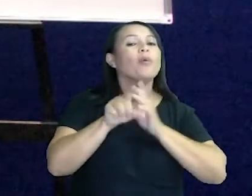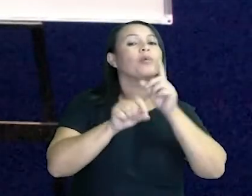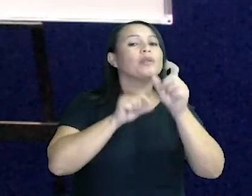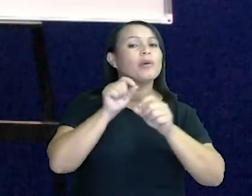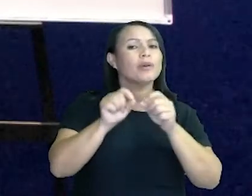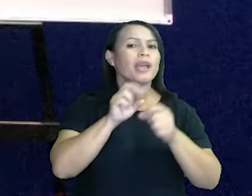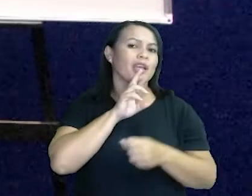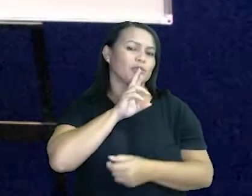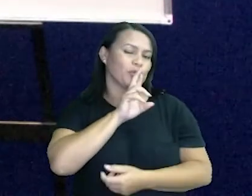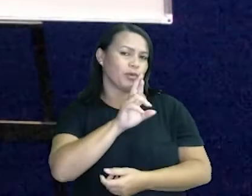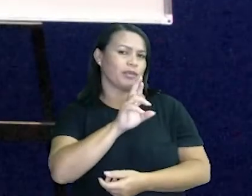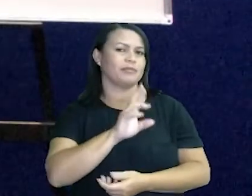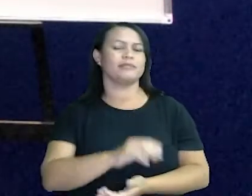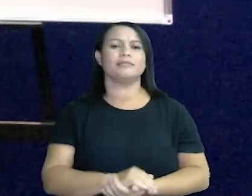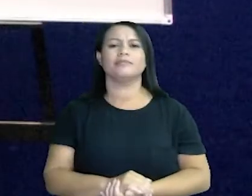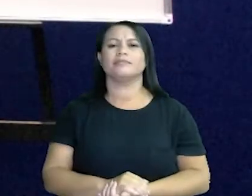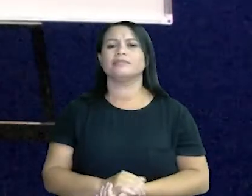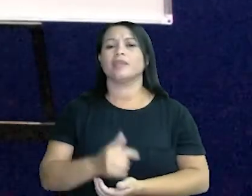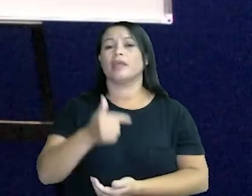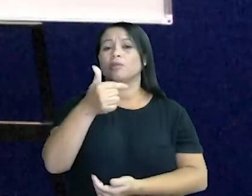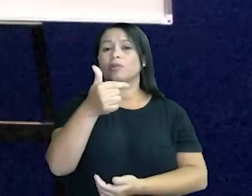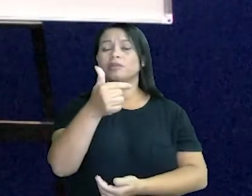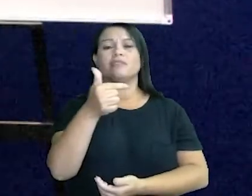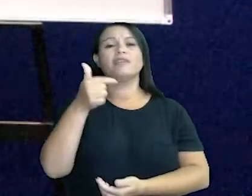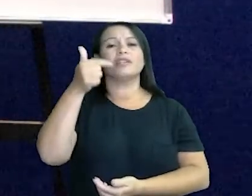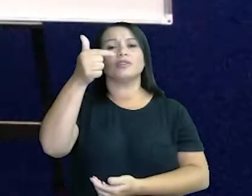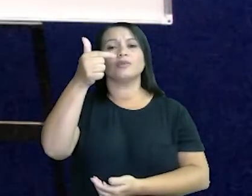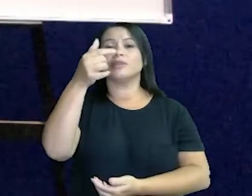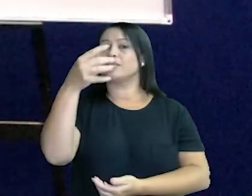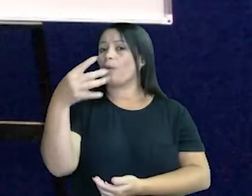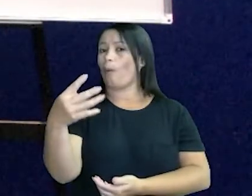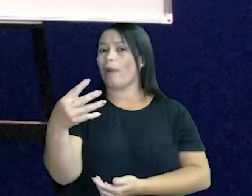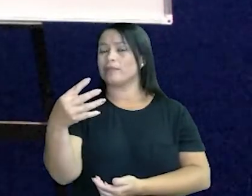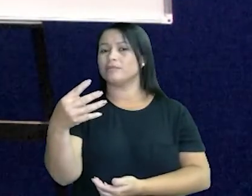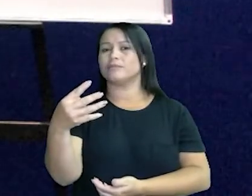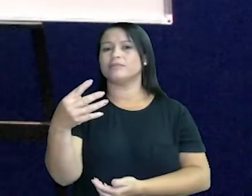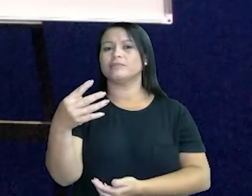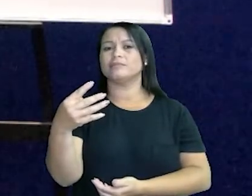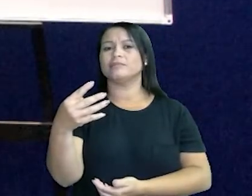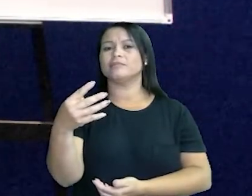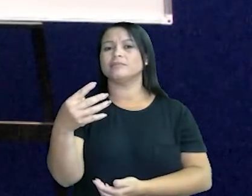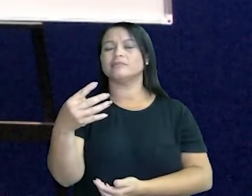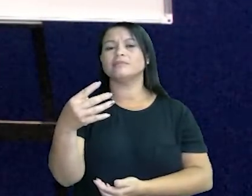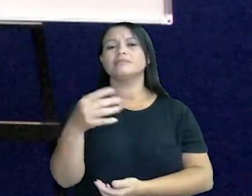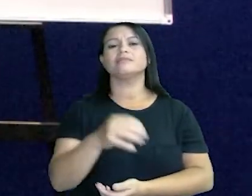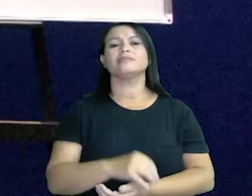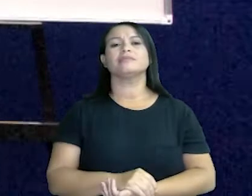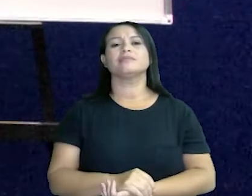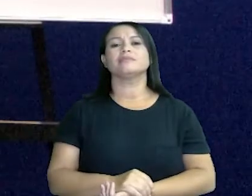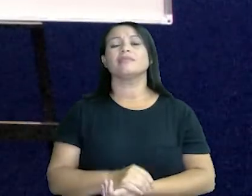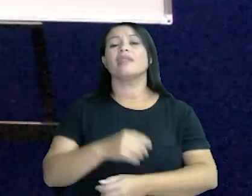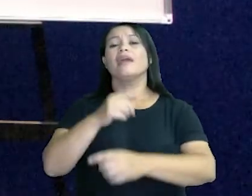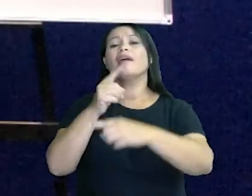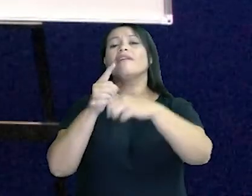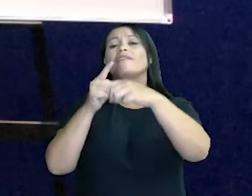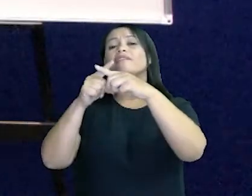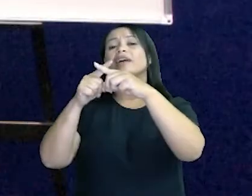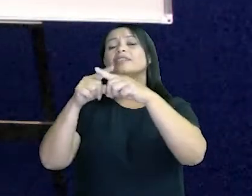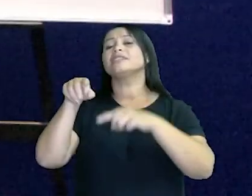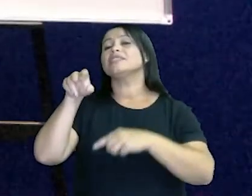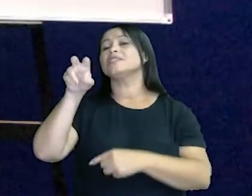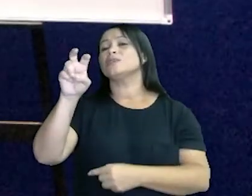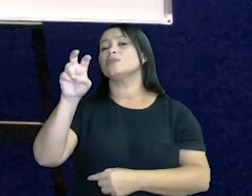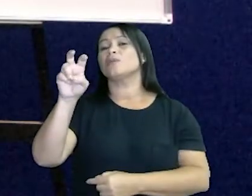gente vai e resolve o restante Então esse elevado a 2 é 4 às vezes